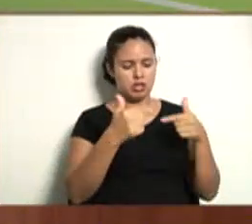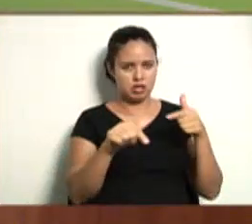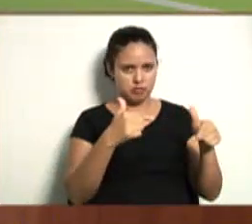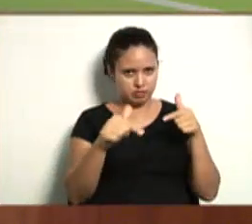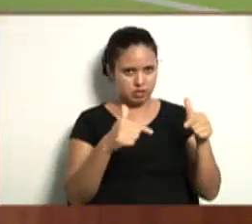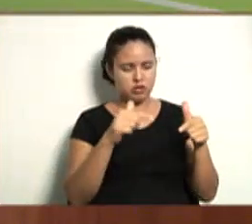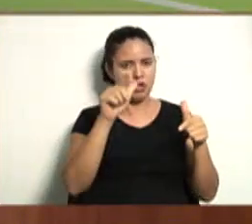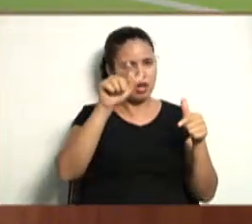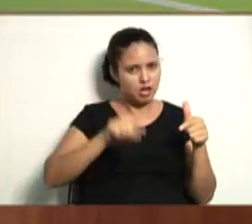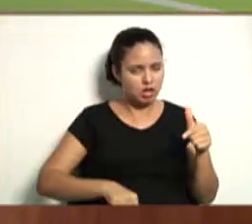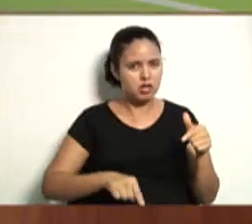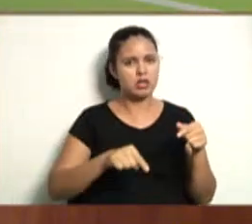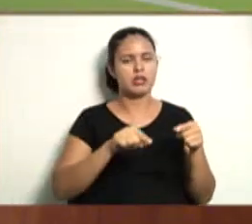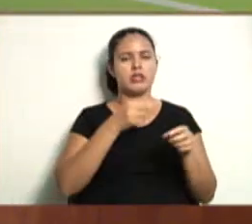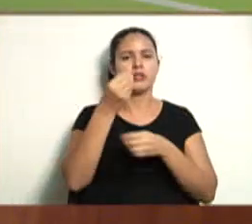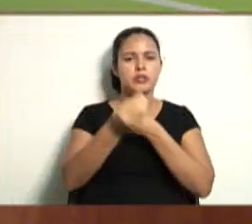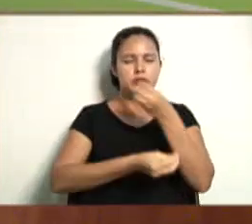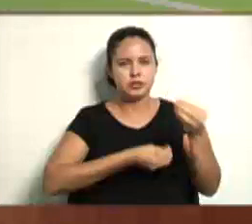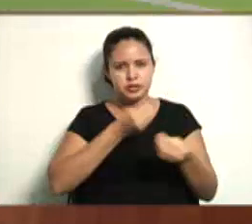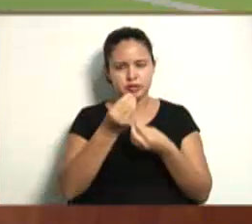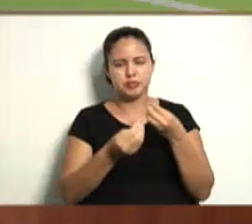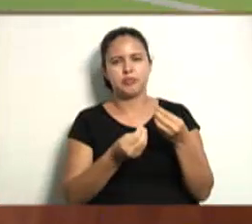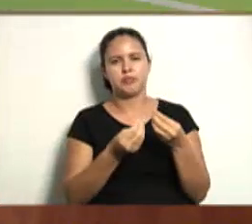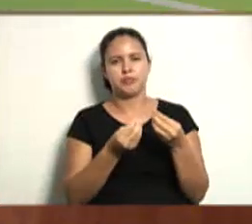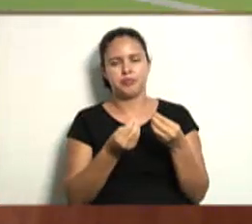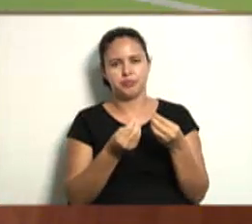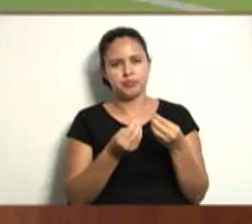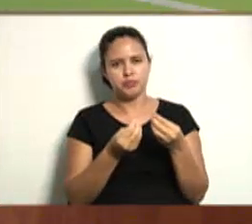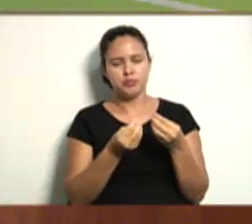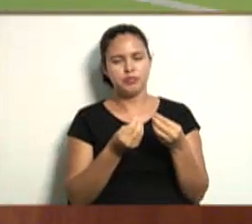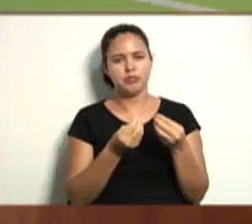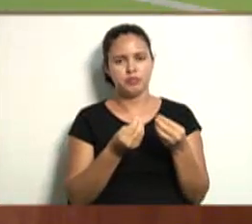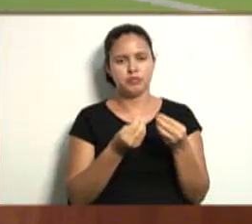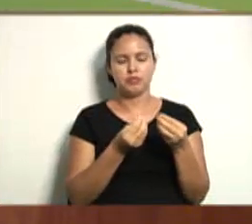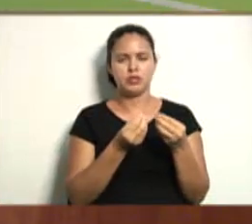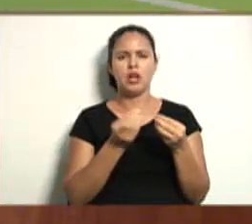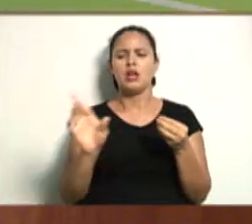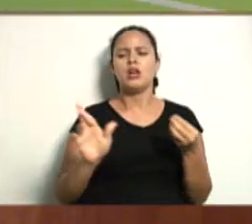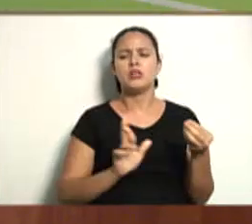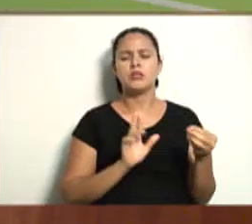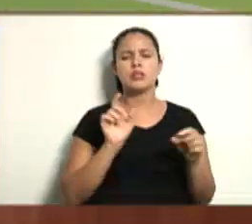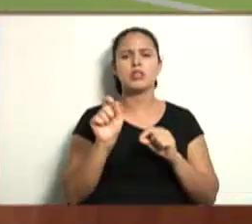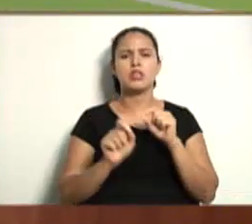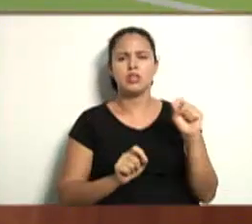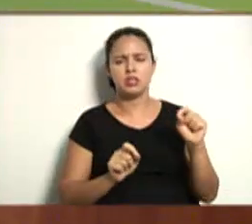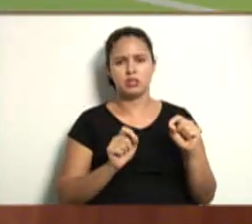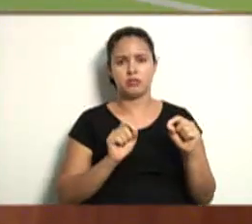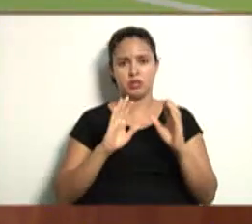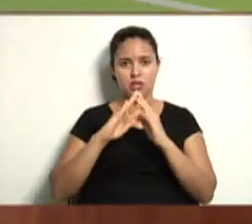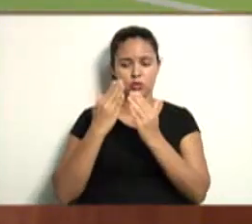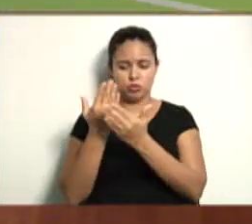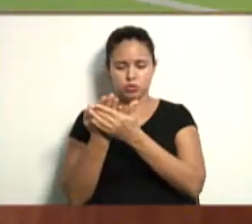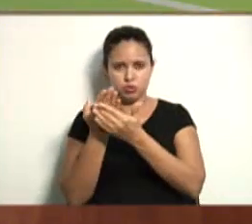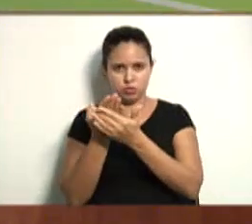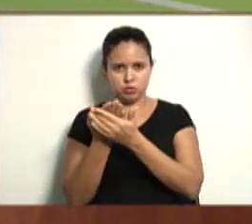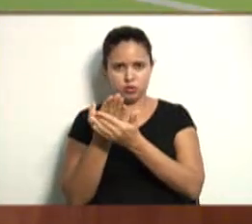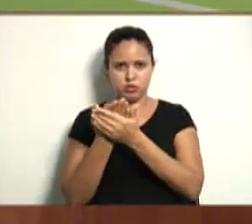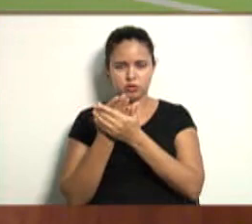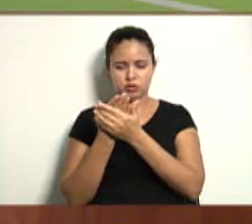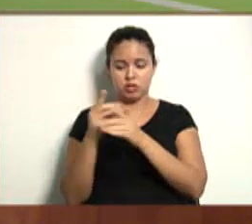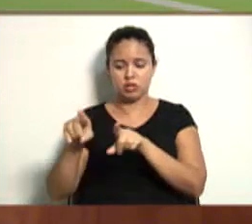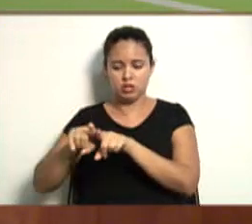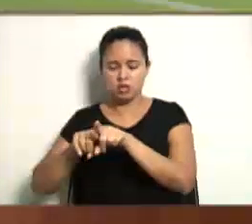Trabalho é a forma... Quem respondeu essa daqui foi lá da Escola Irmã Dorothy